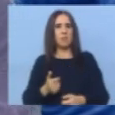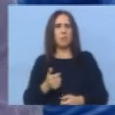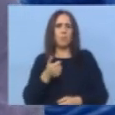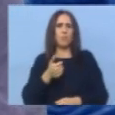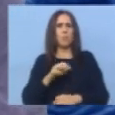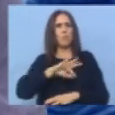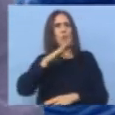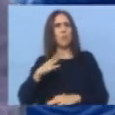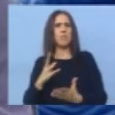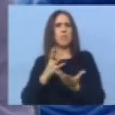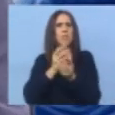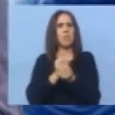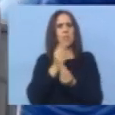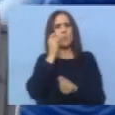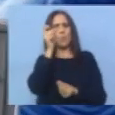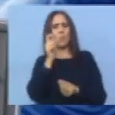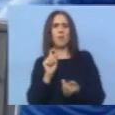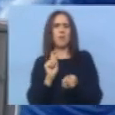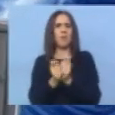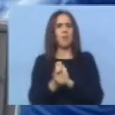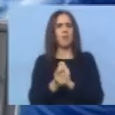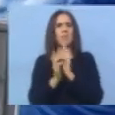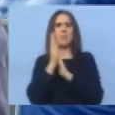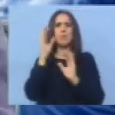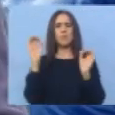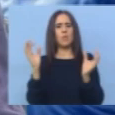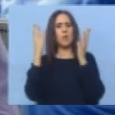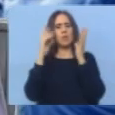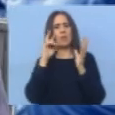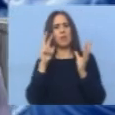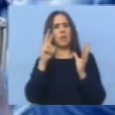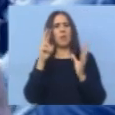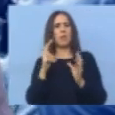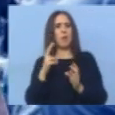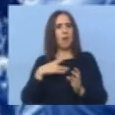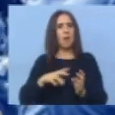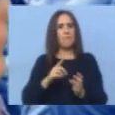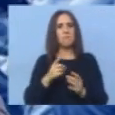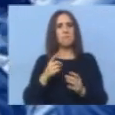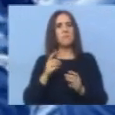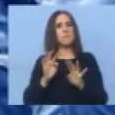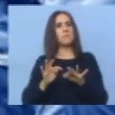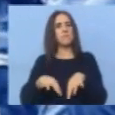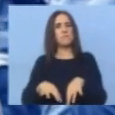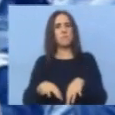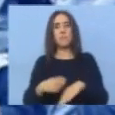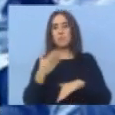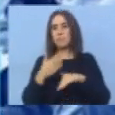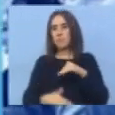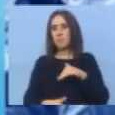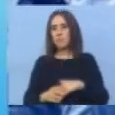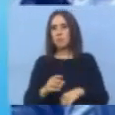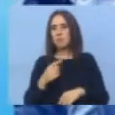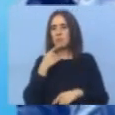monte com ele, que se transfigura, vemos a glória de Deus, era isto que queríamos, fiquemos por aqui. E imediatamente vem a missão.